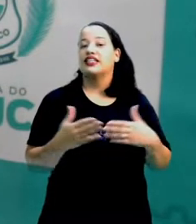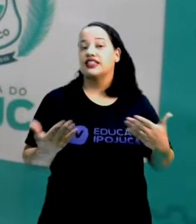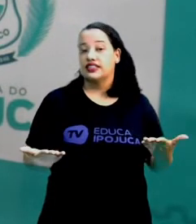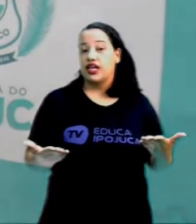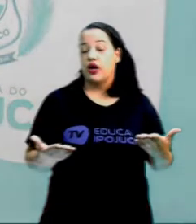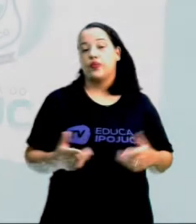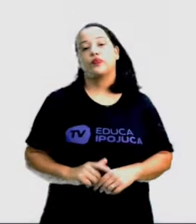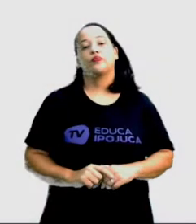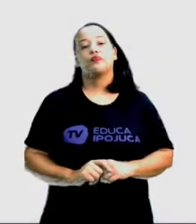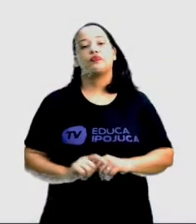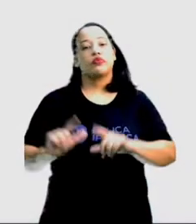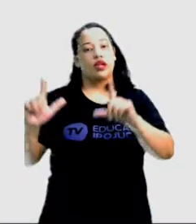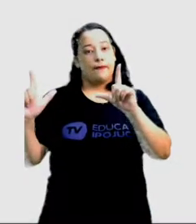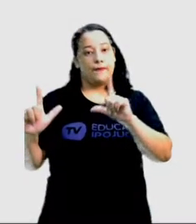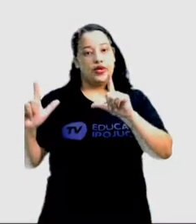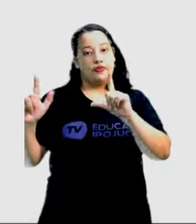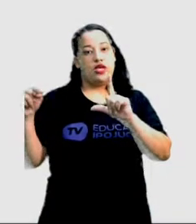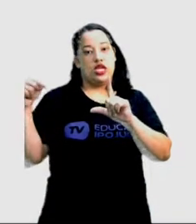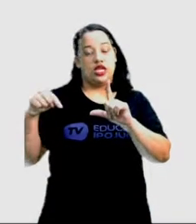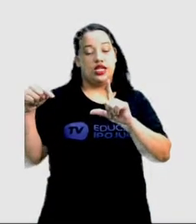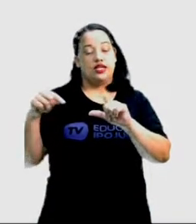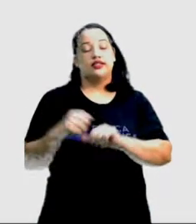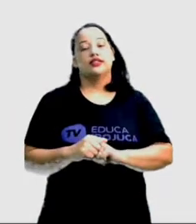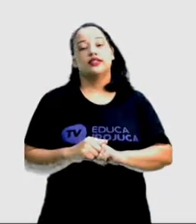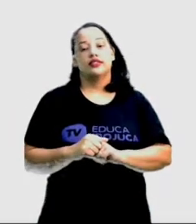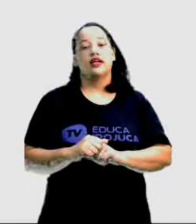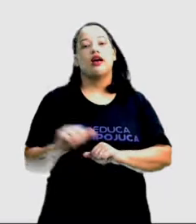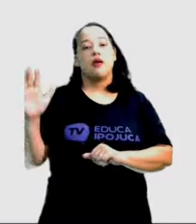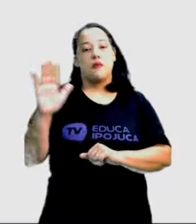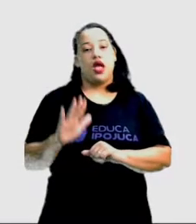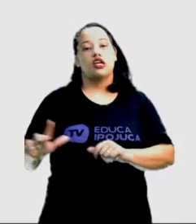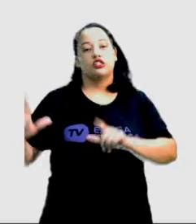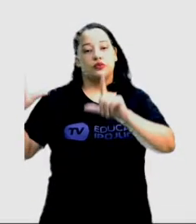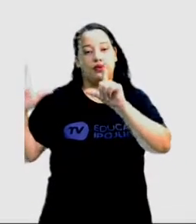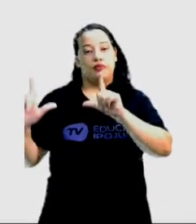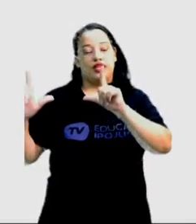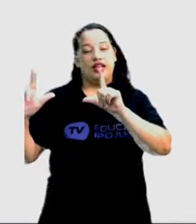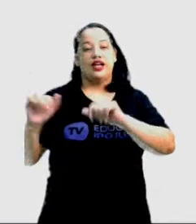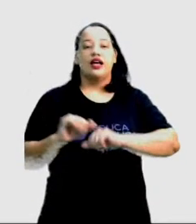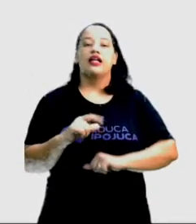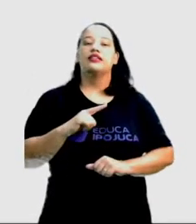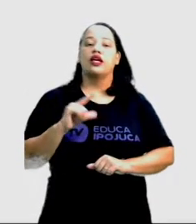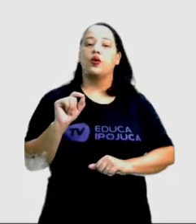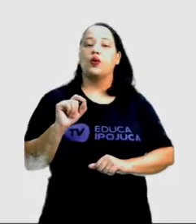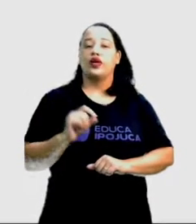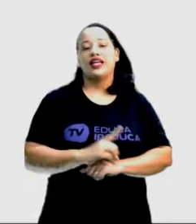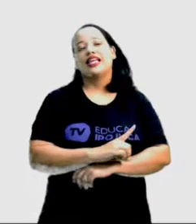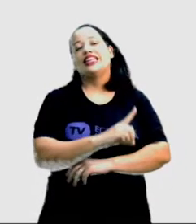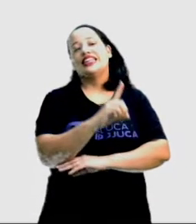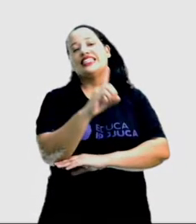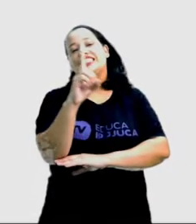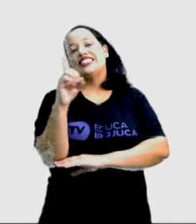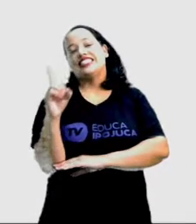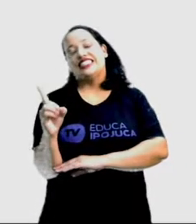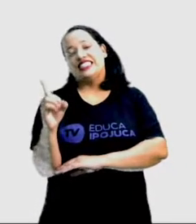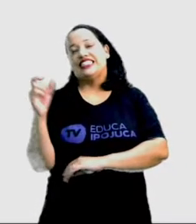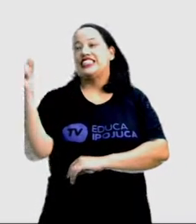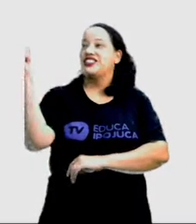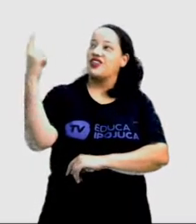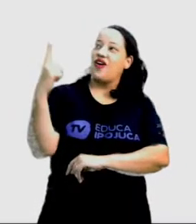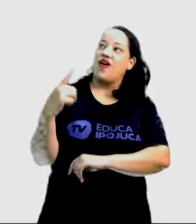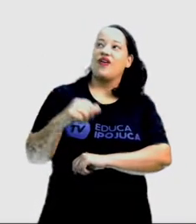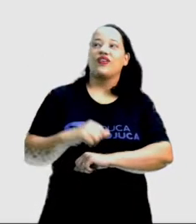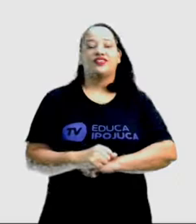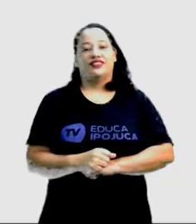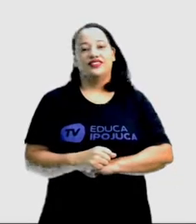Na primeira atividade, na primeira imagem, ela acontece de dia, certo? E na